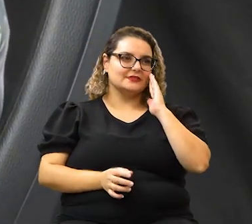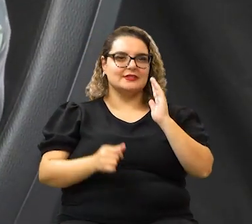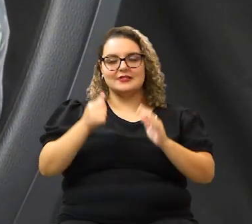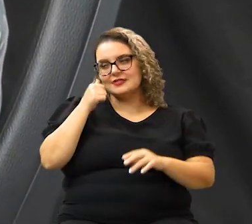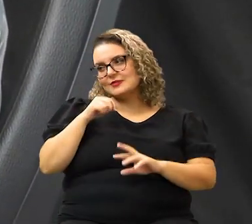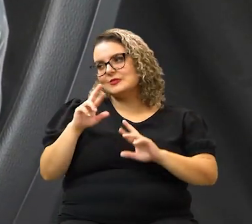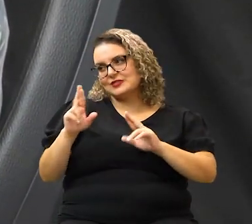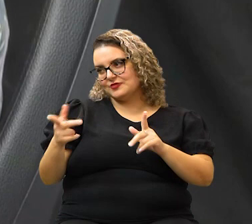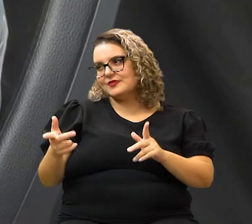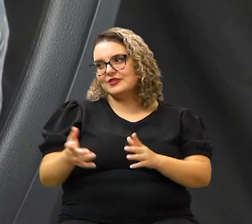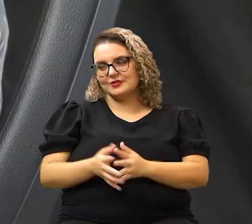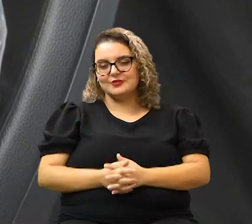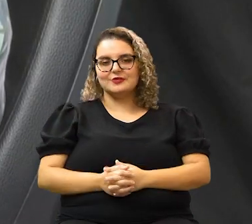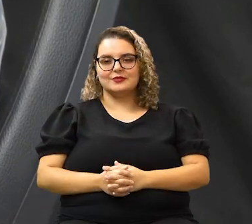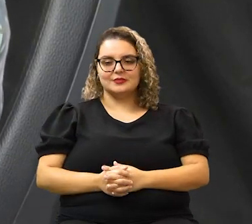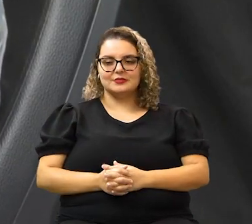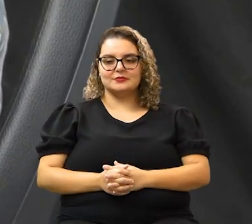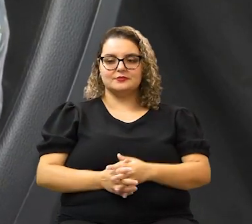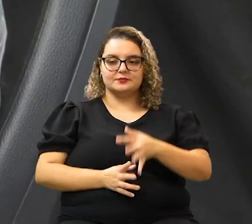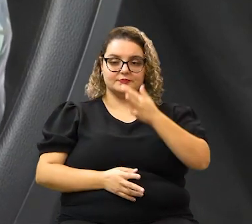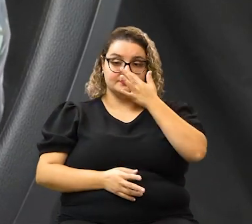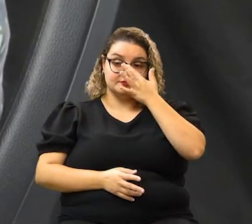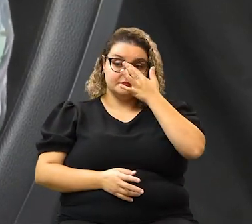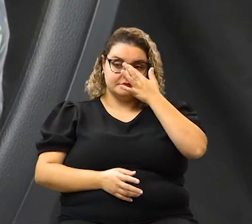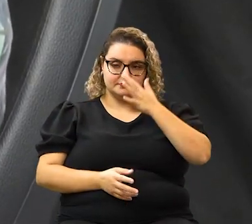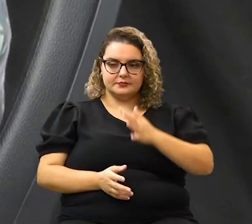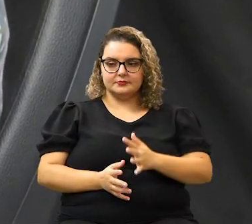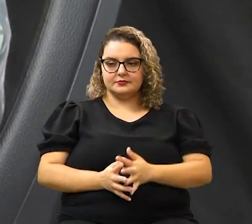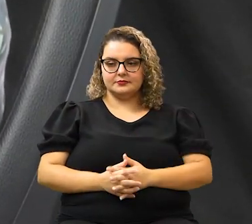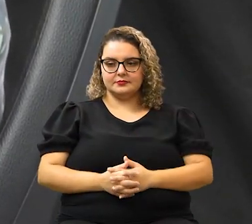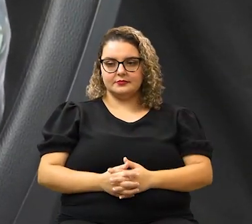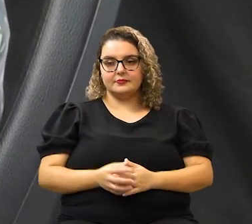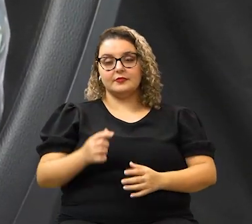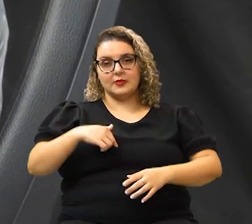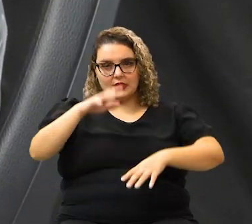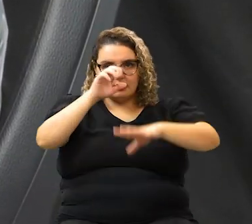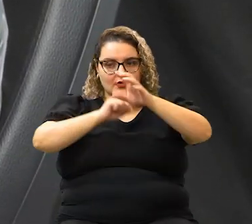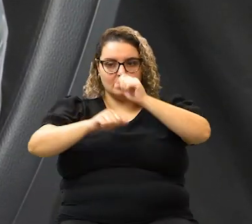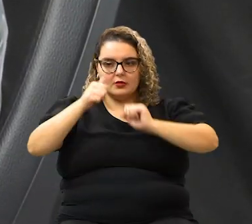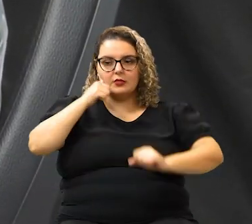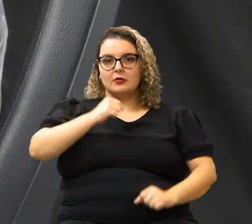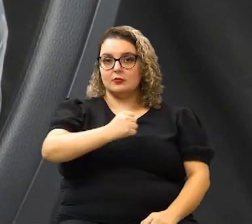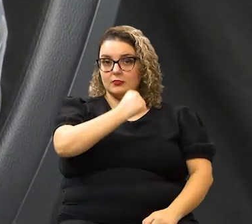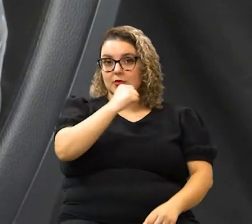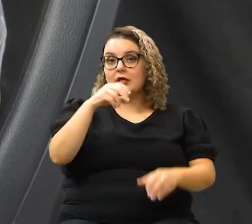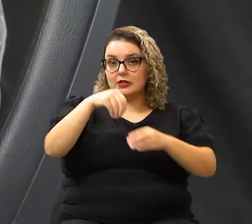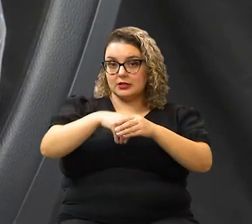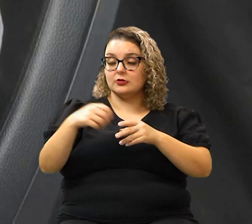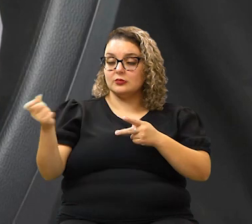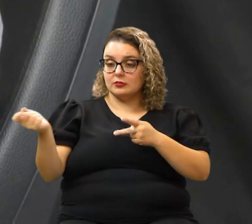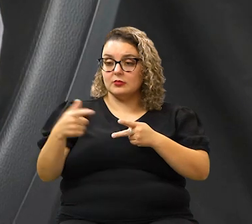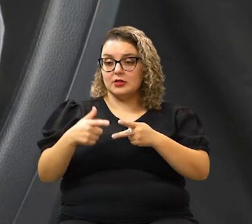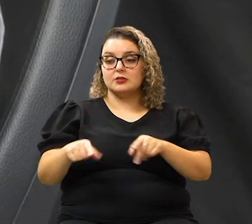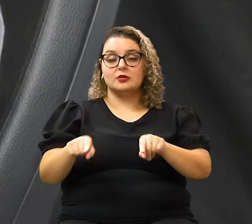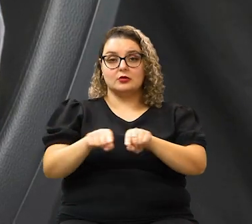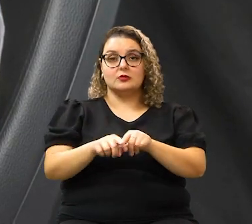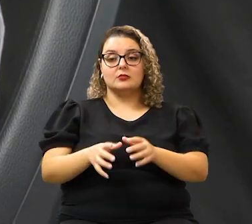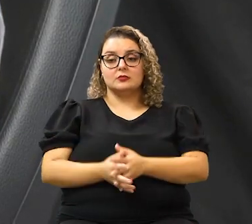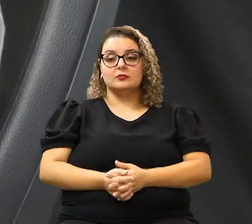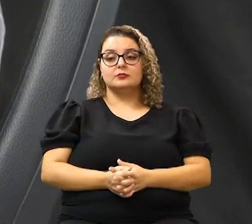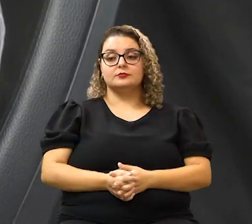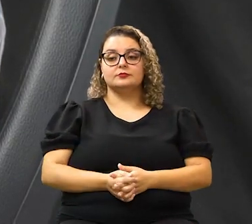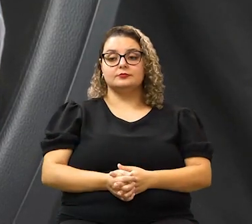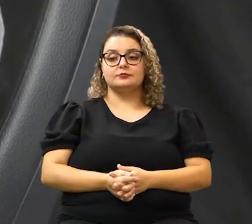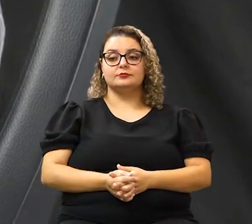Mas aí, eu aprendi sobre o feminismo dentro do PSOL também, né? Então, quando